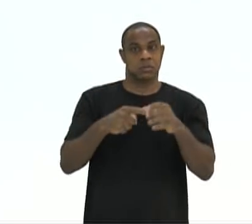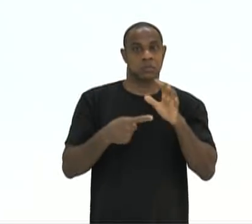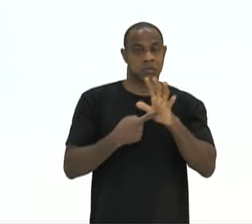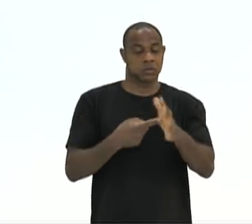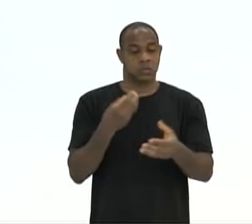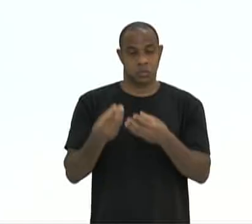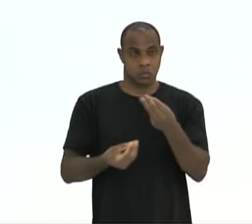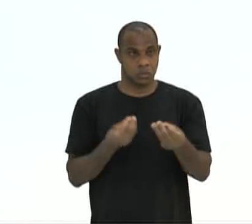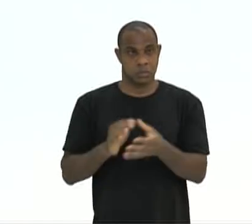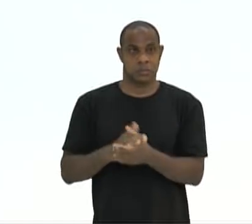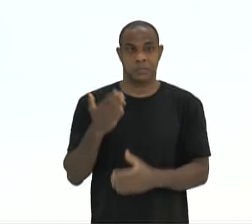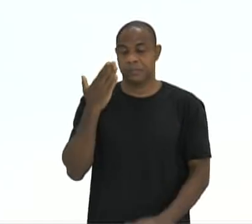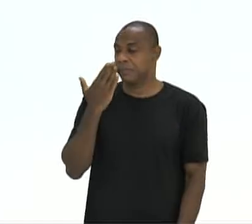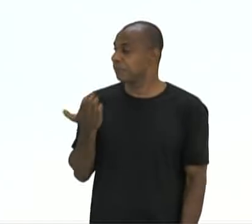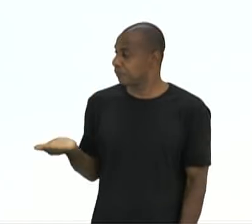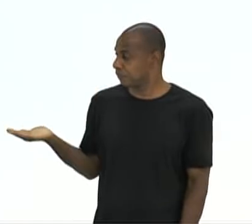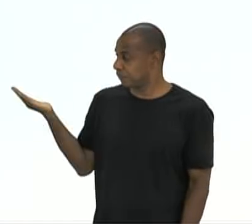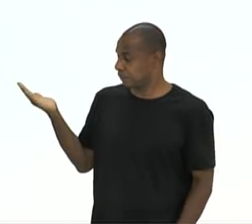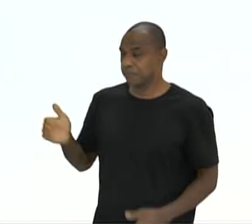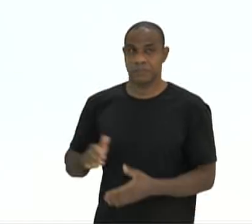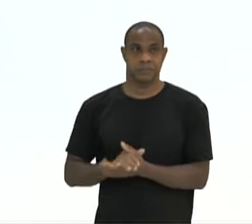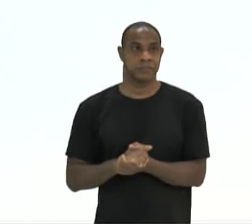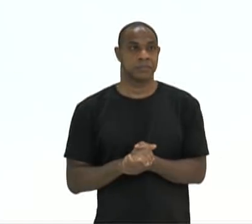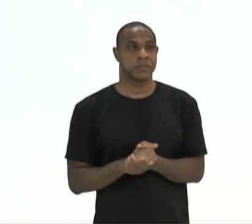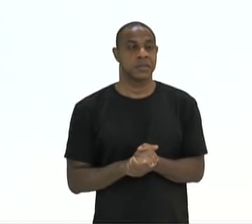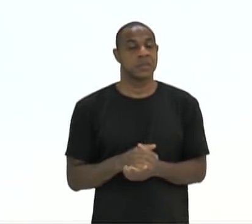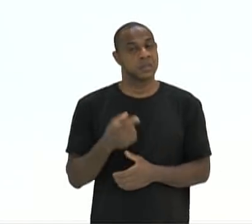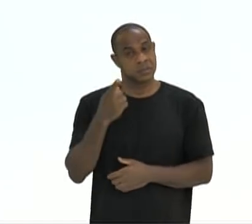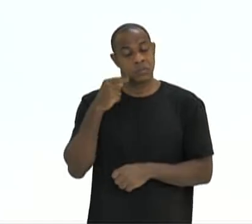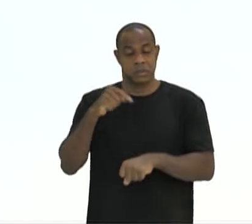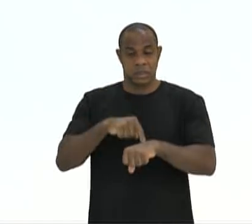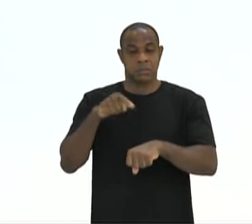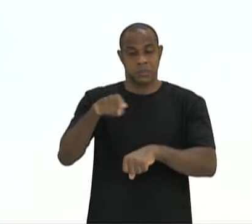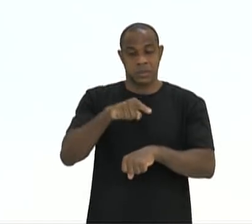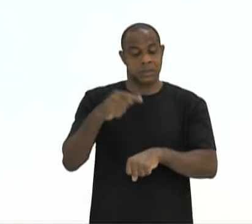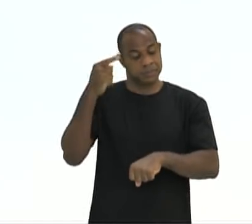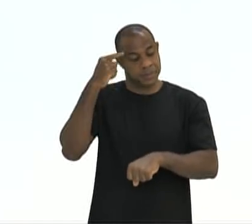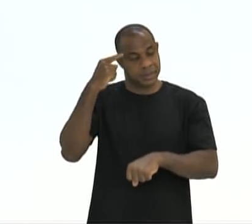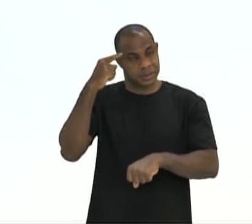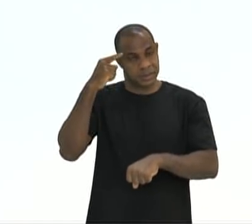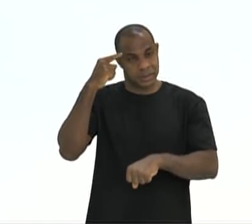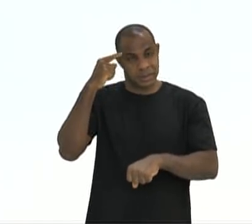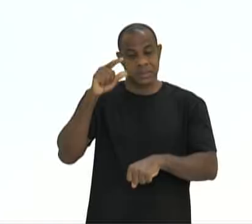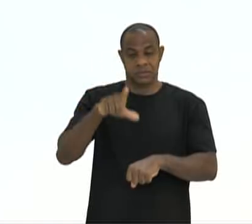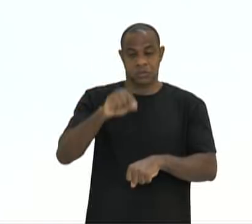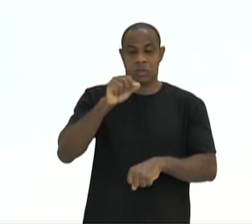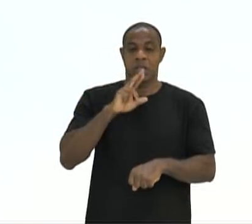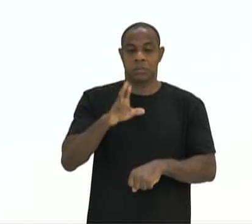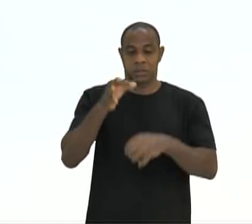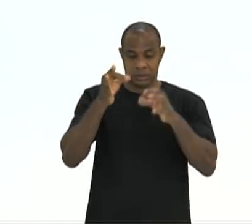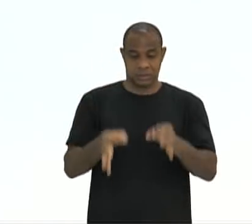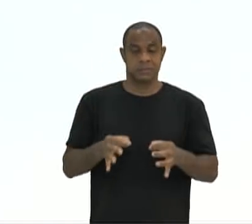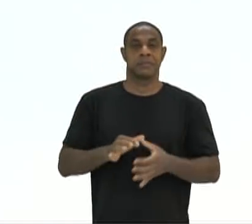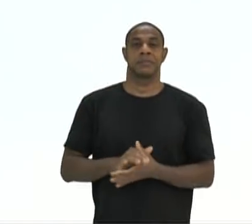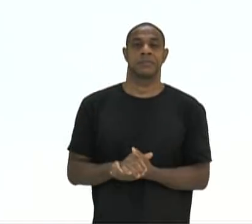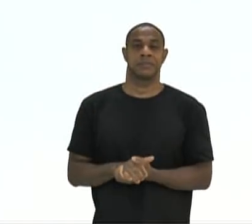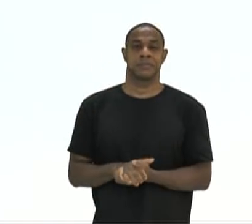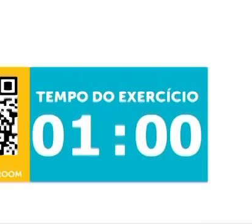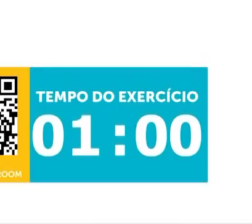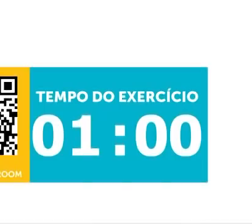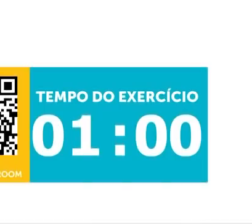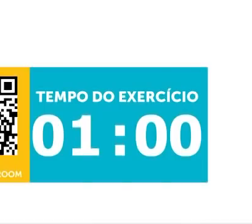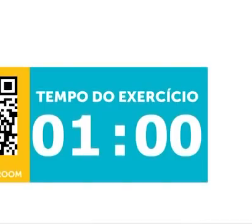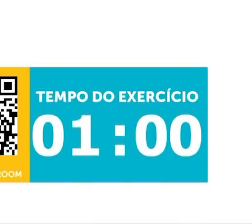curiosidade? Ou C, trata-se de uma lenda? Então, um tempo aí para vocês pensarem e assinalarem uma das alternativas.